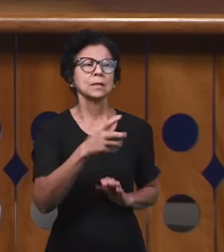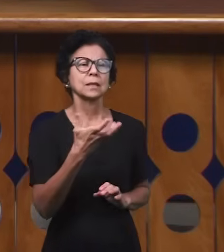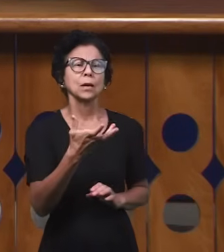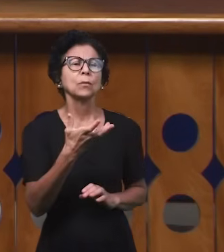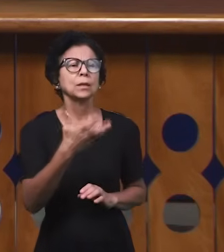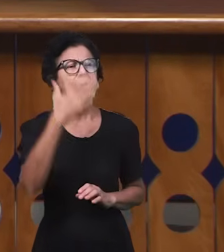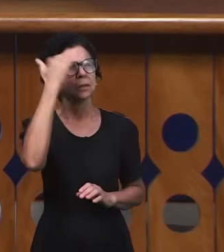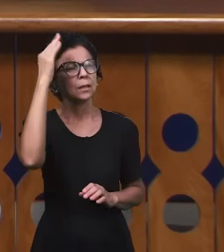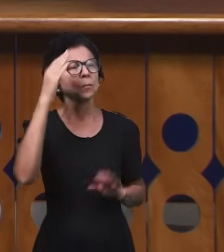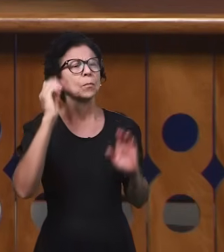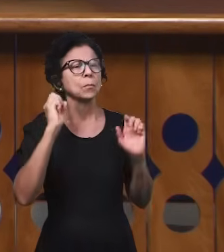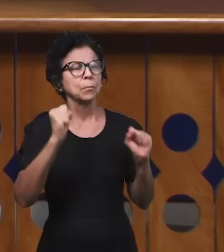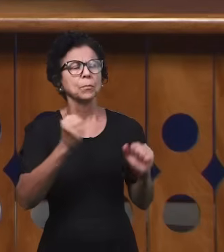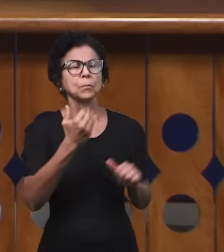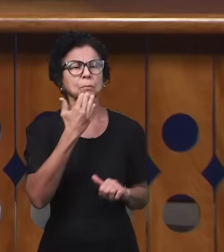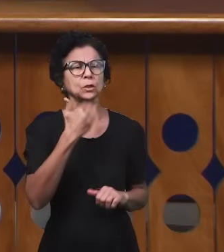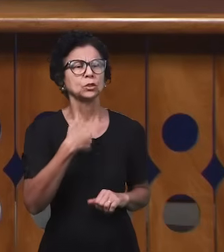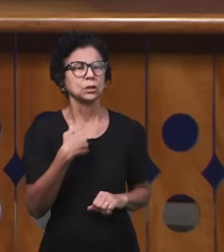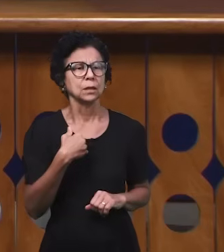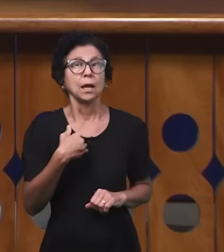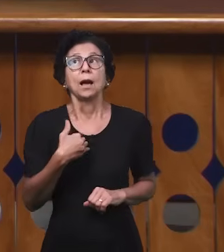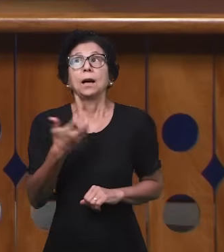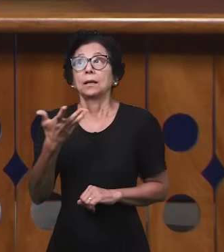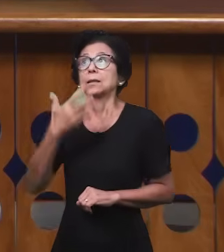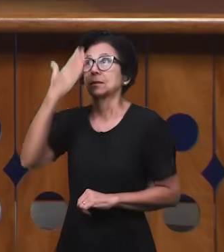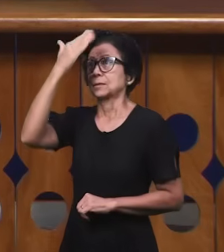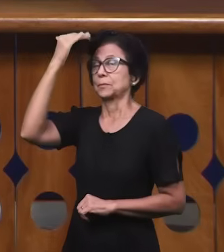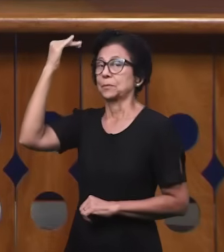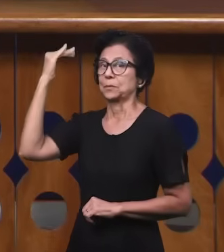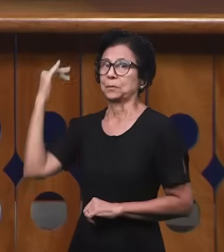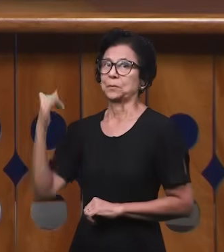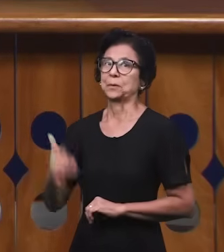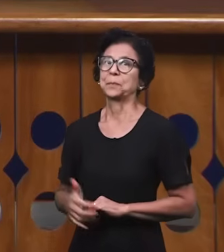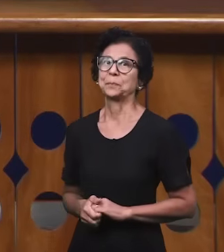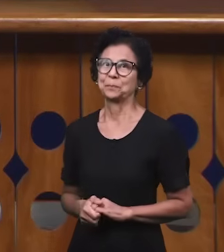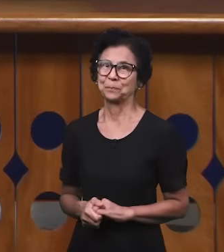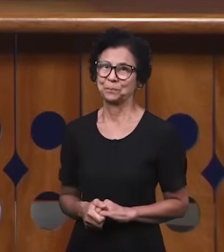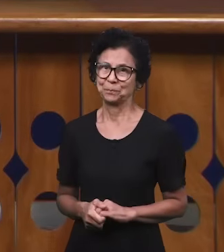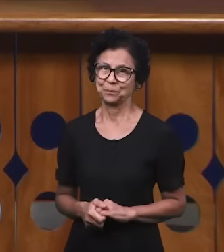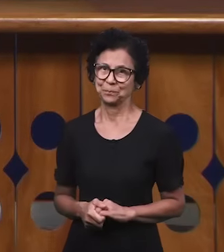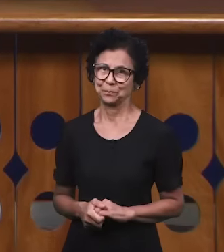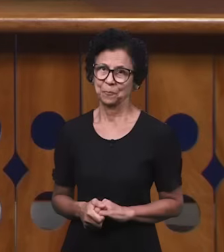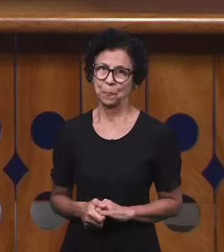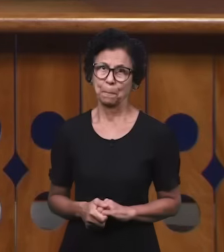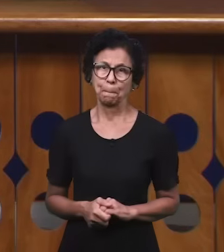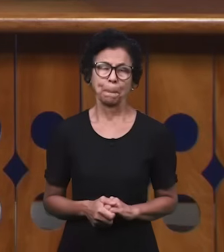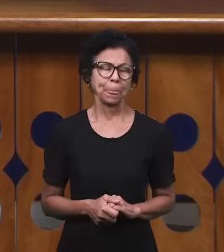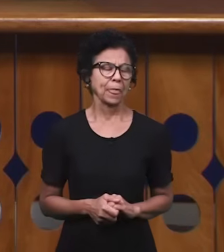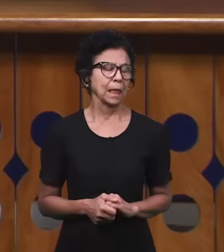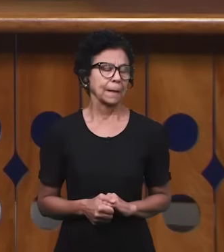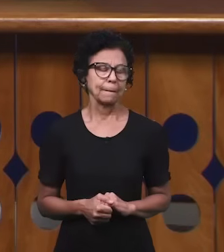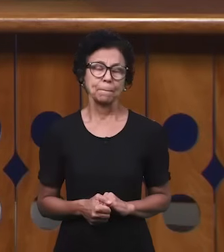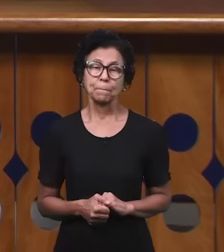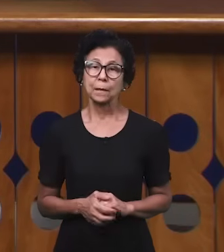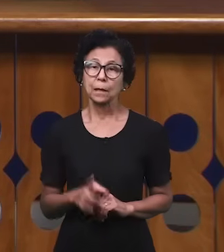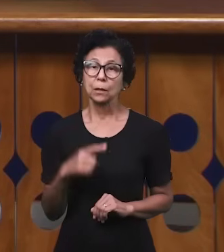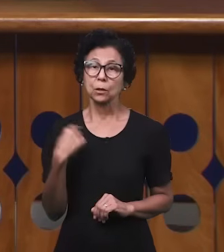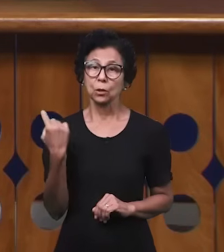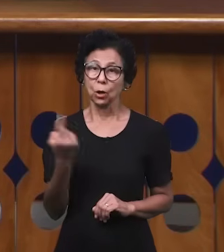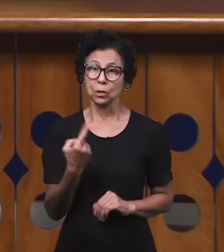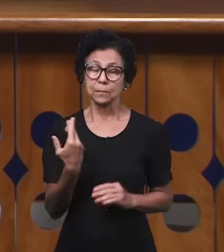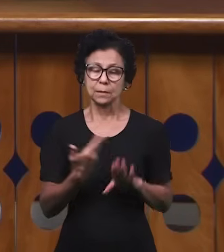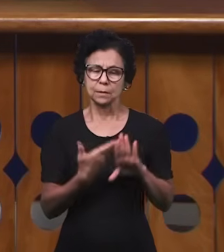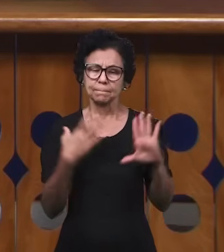a sabedoria edifica a vida do homem. Sermos santos em qualquer lugar que